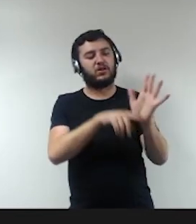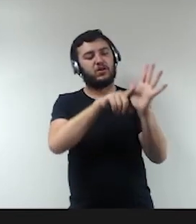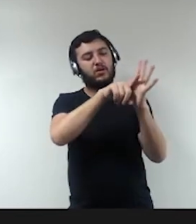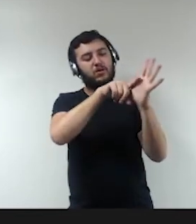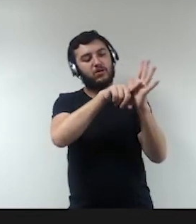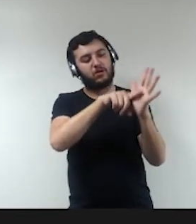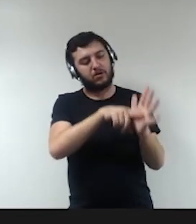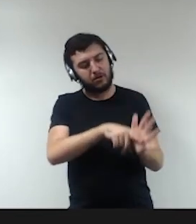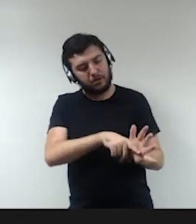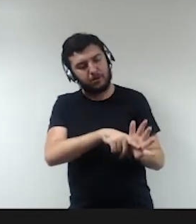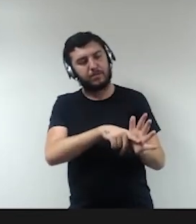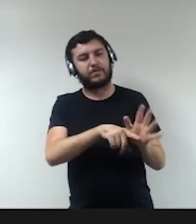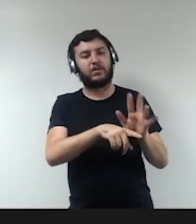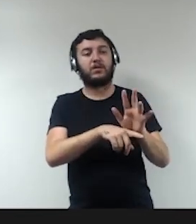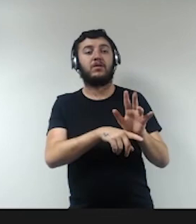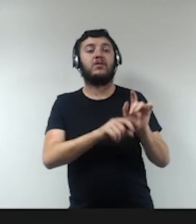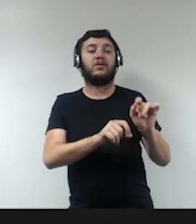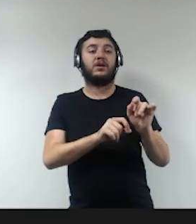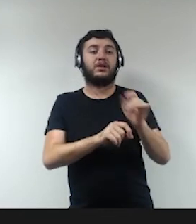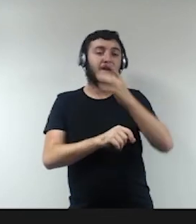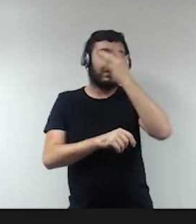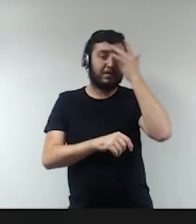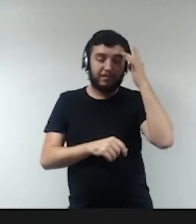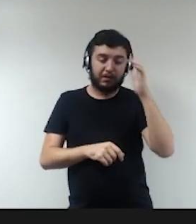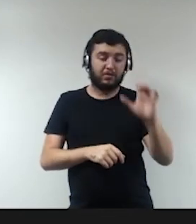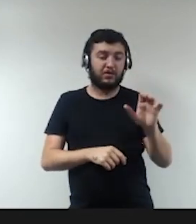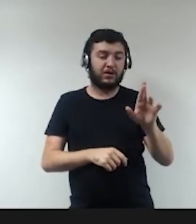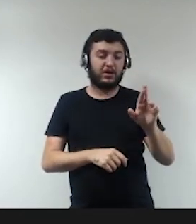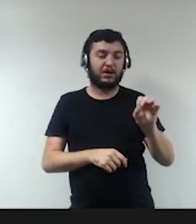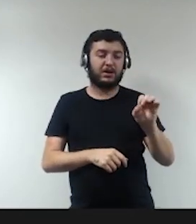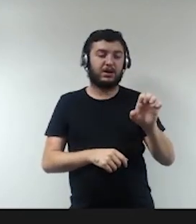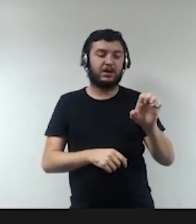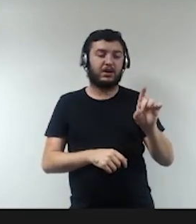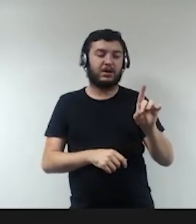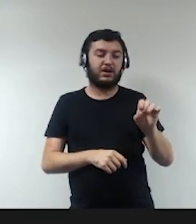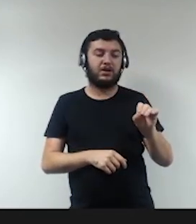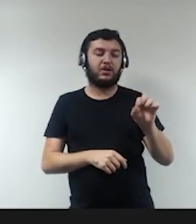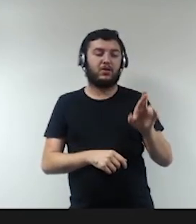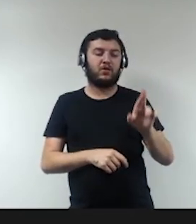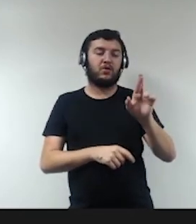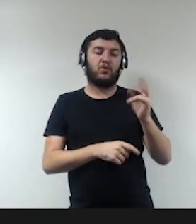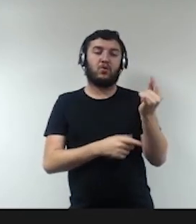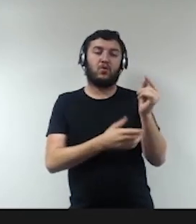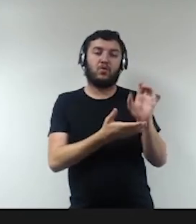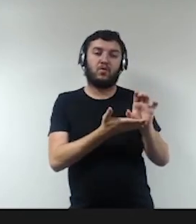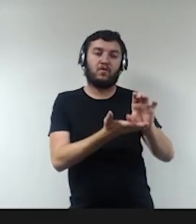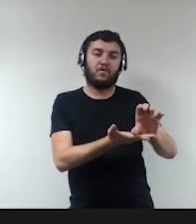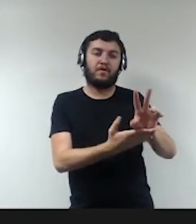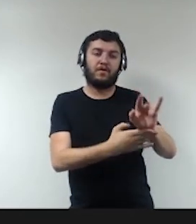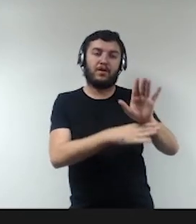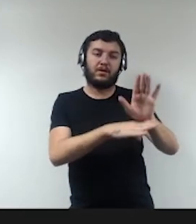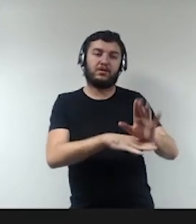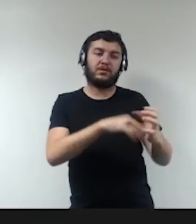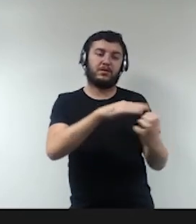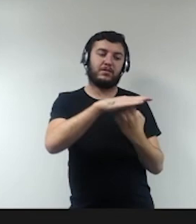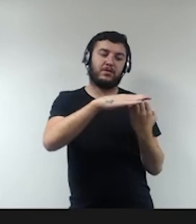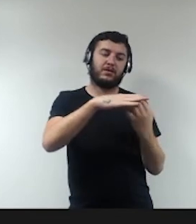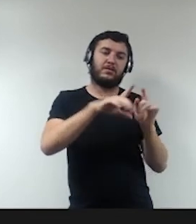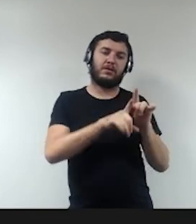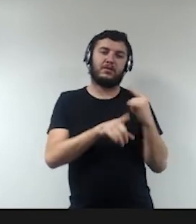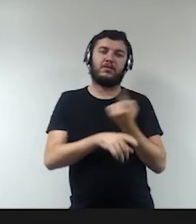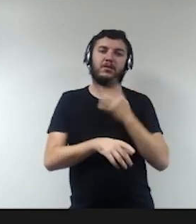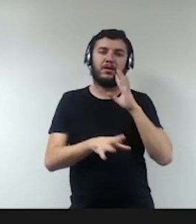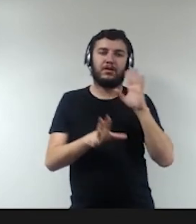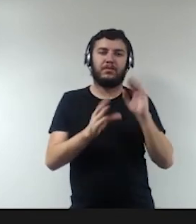da empresa. E esse mediador, talvez, não trabalhe sozinho, ele tem todo, vamos dizer, uma